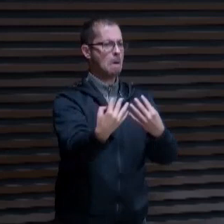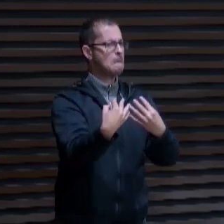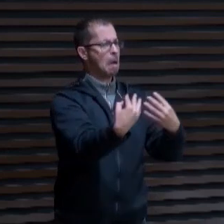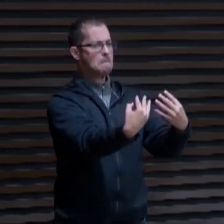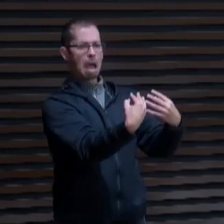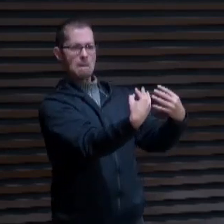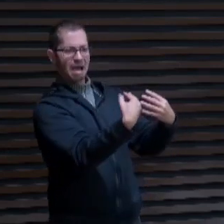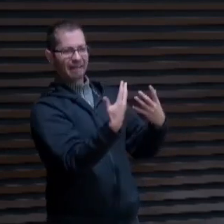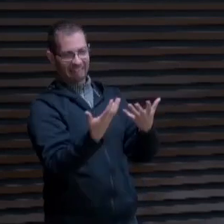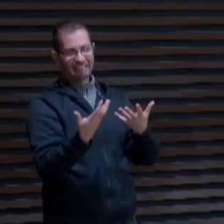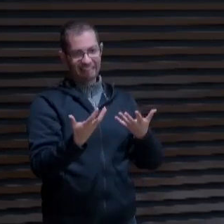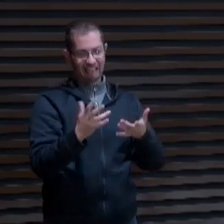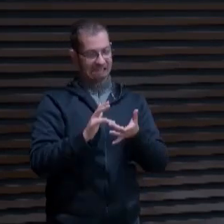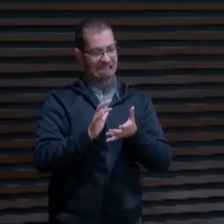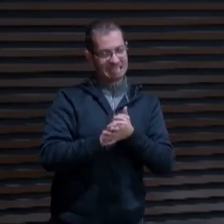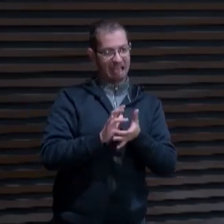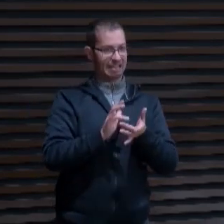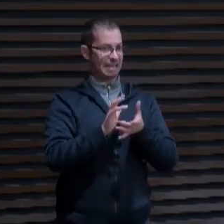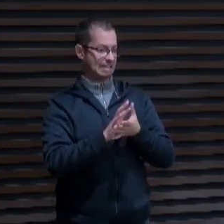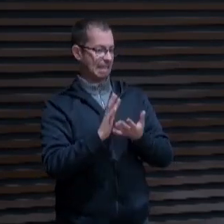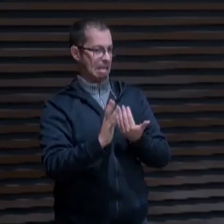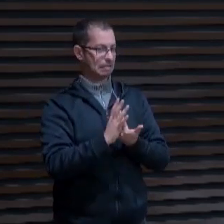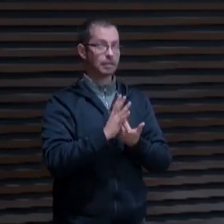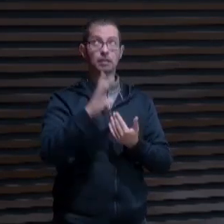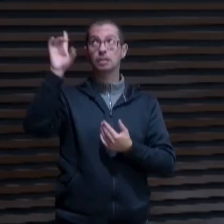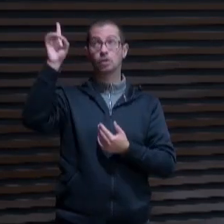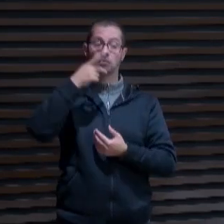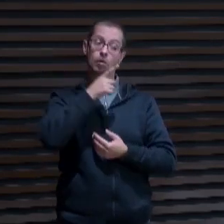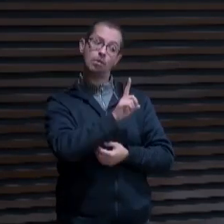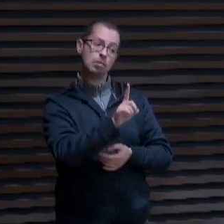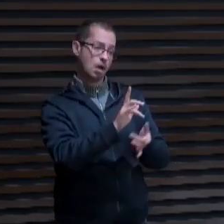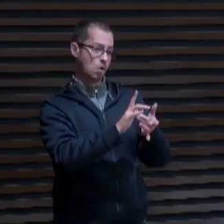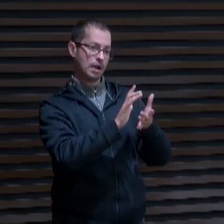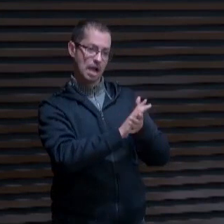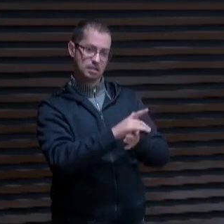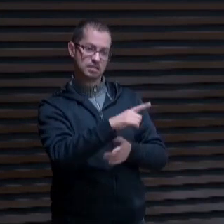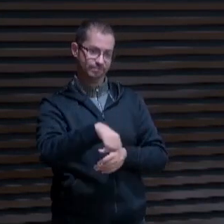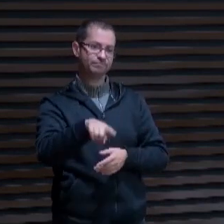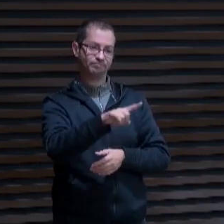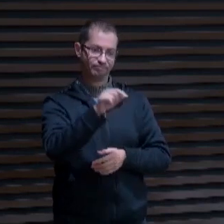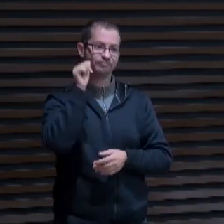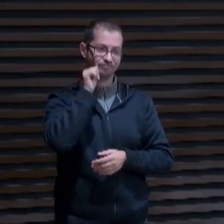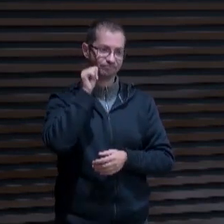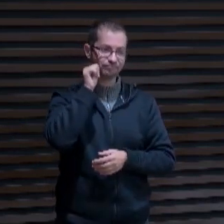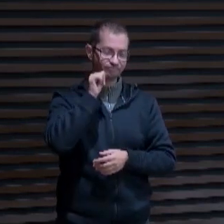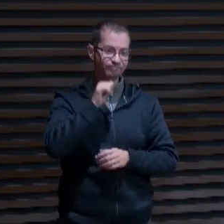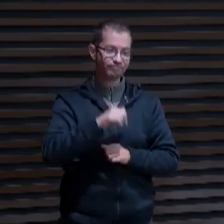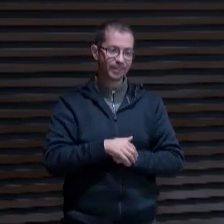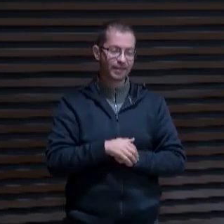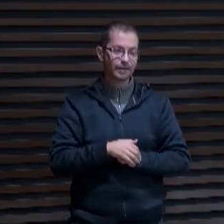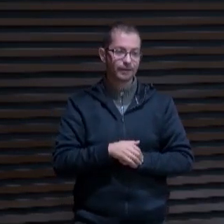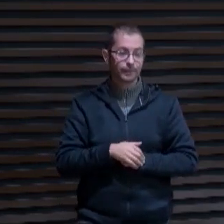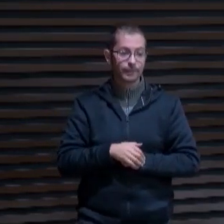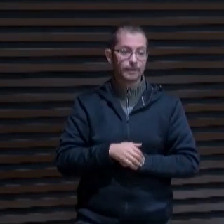Astarote, deusa dos sidônios, a Milcom, que é a abominação dos amonitas. Ele fez o que era